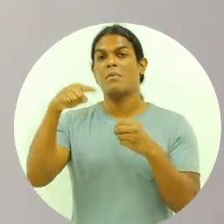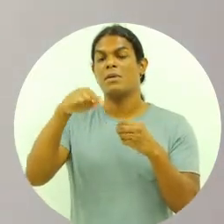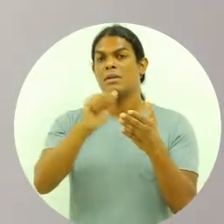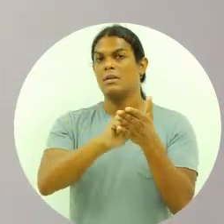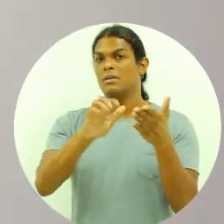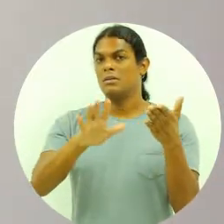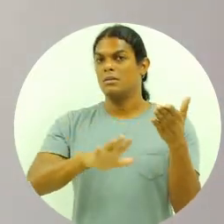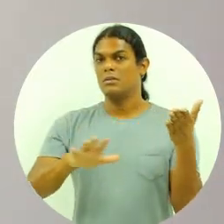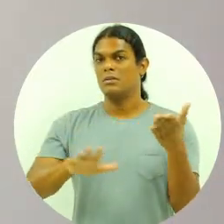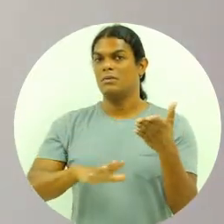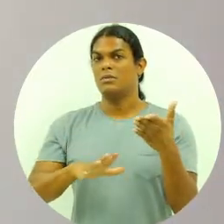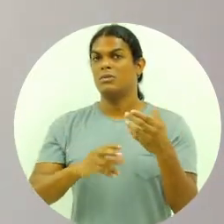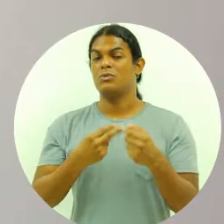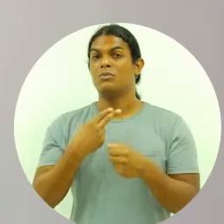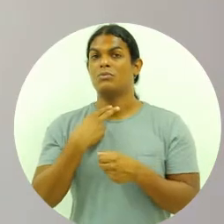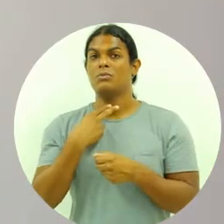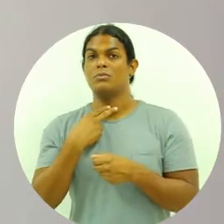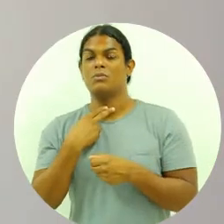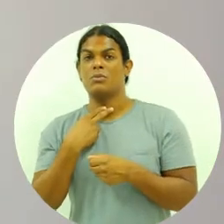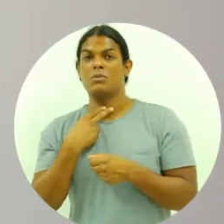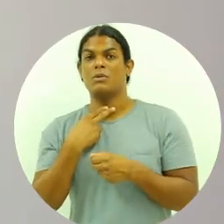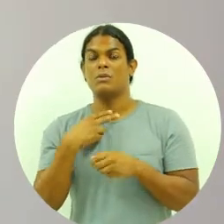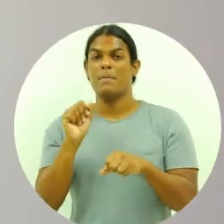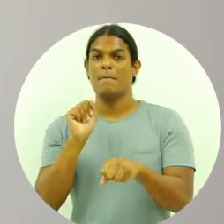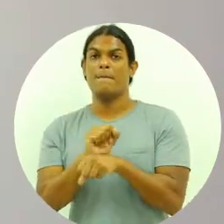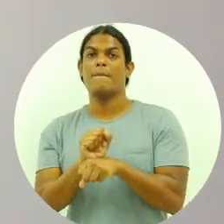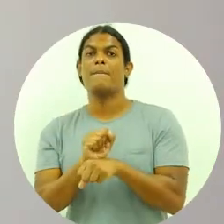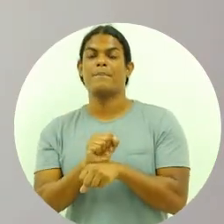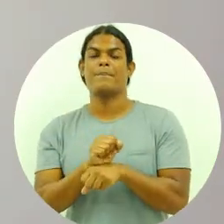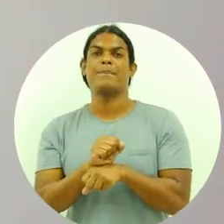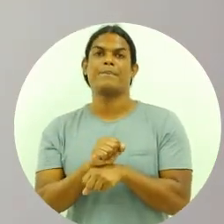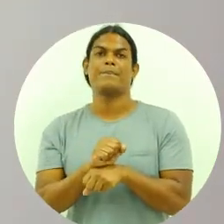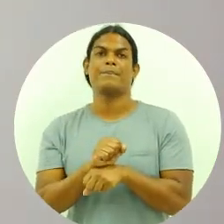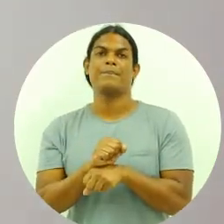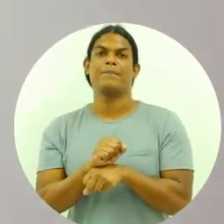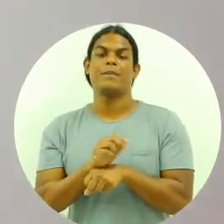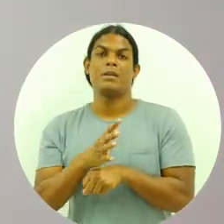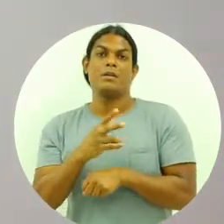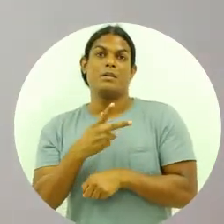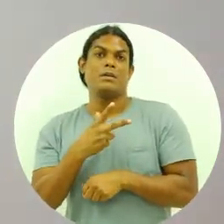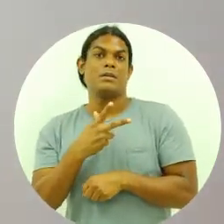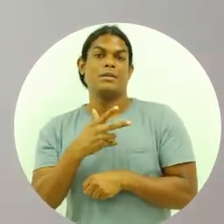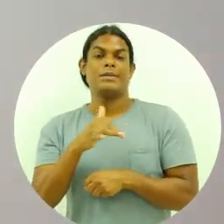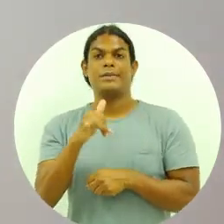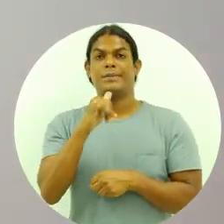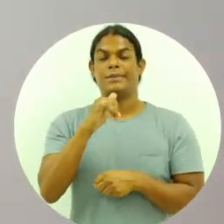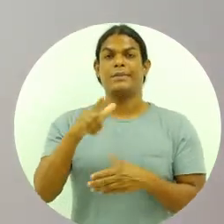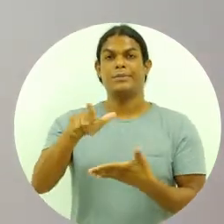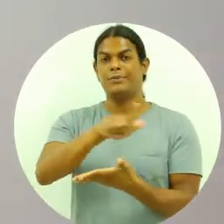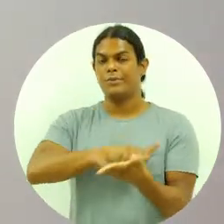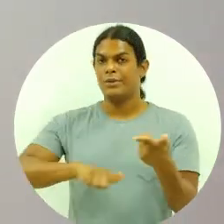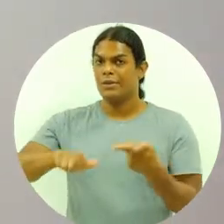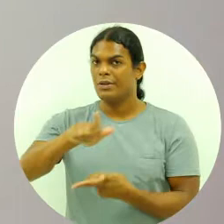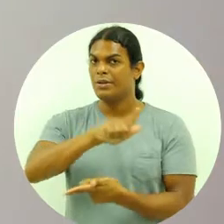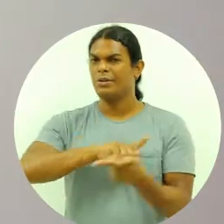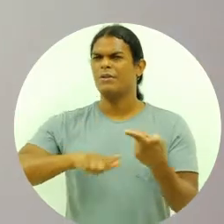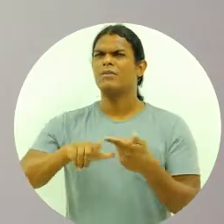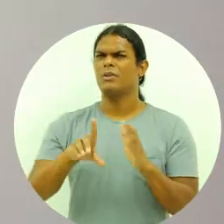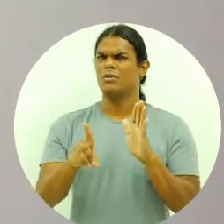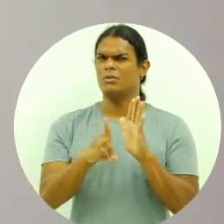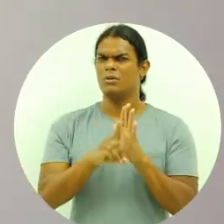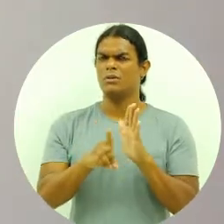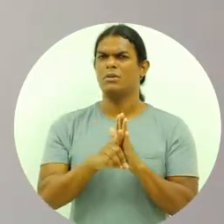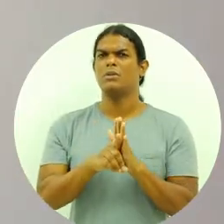então não pode ser descontinuada. Em razão disso, o direito de greve, inclusive, que é um direito legítimo, ele é cerceado em